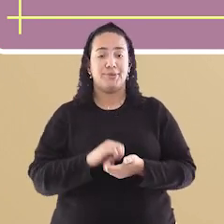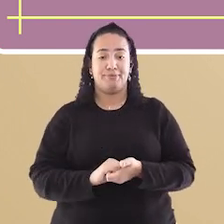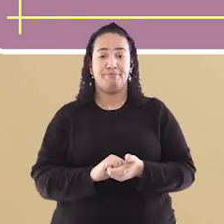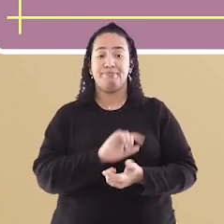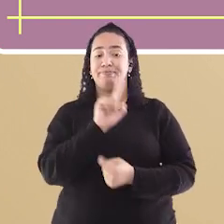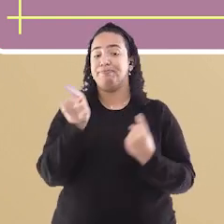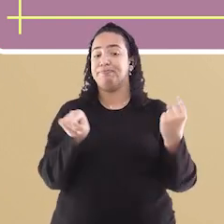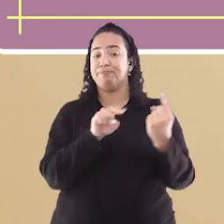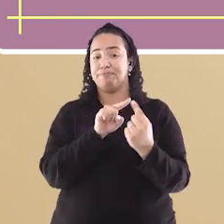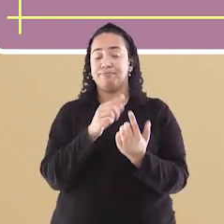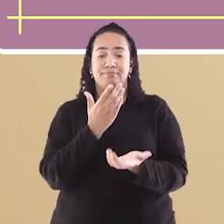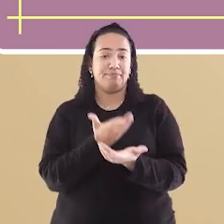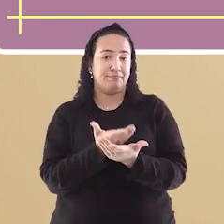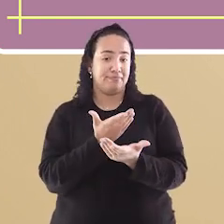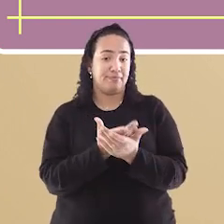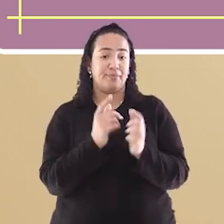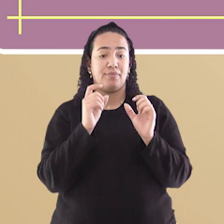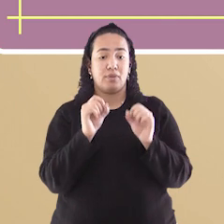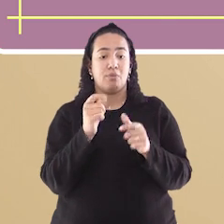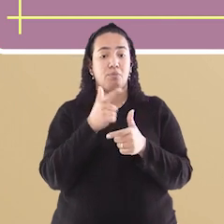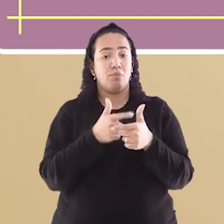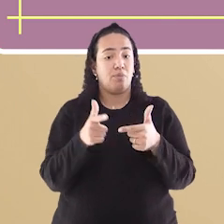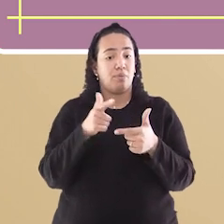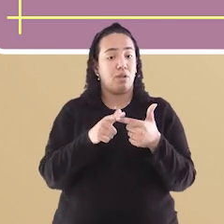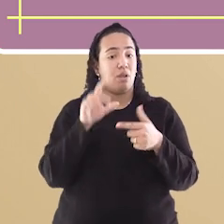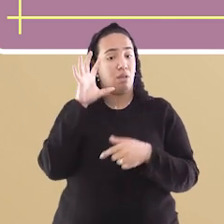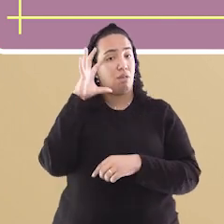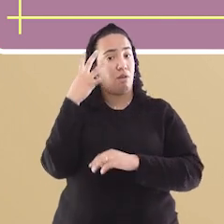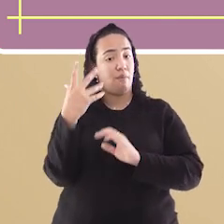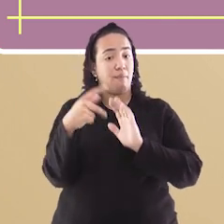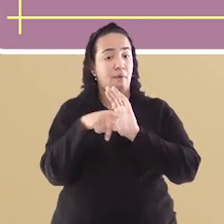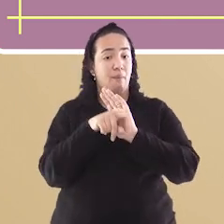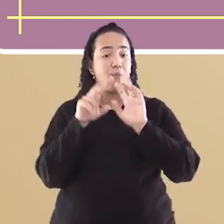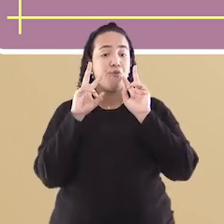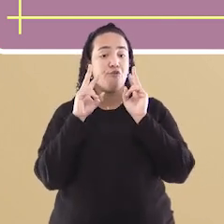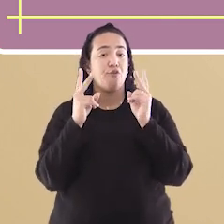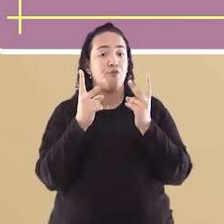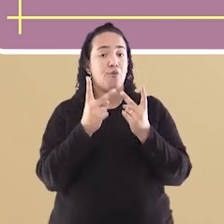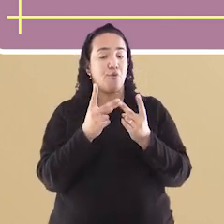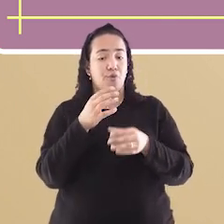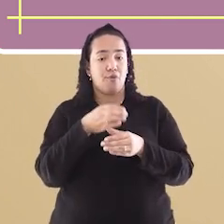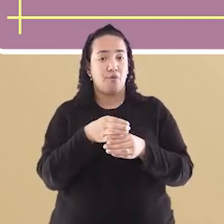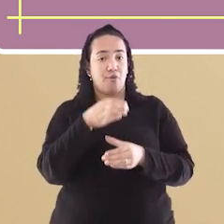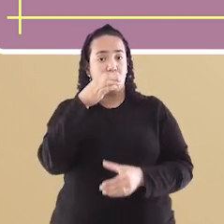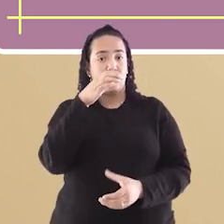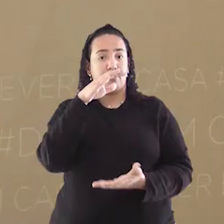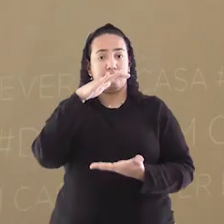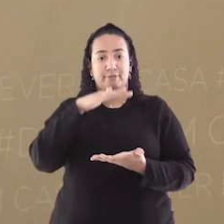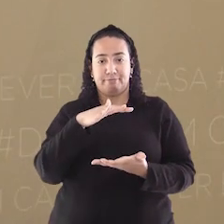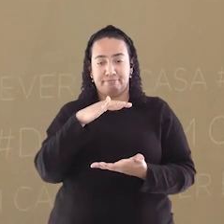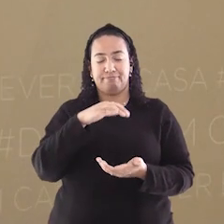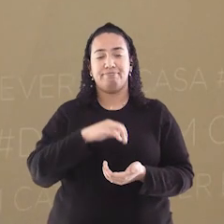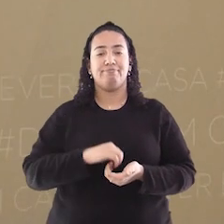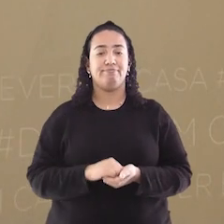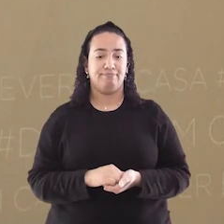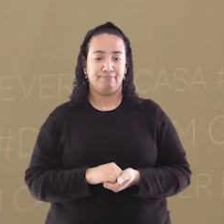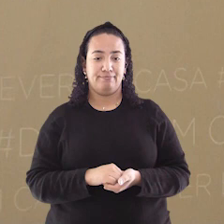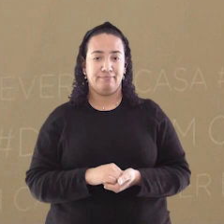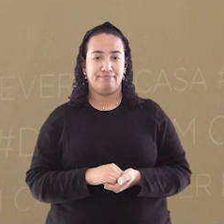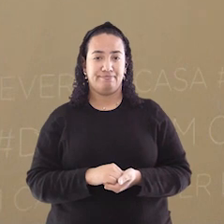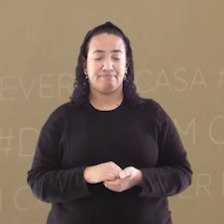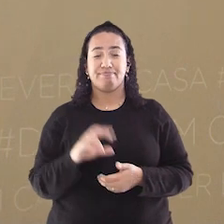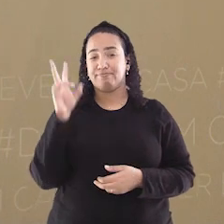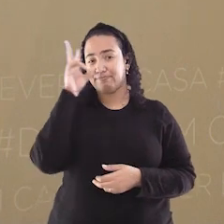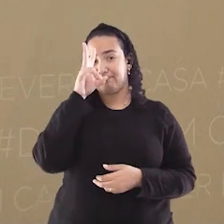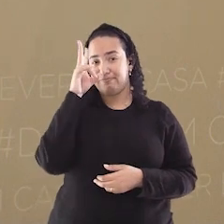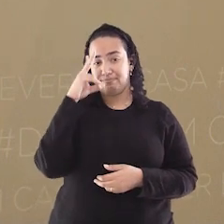é resolver problemas que envolvam medidas de volume de prismas e cilindros retos. Não deixe de marcar